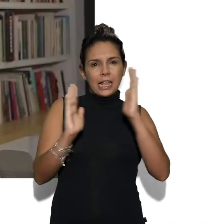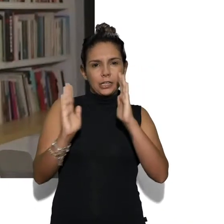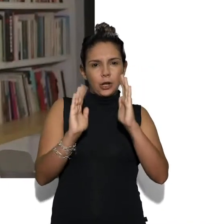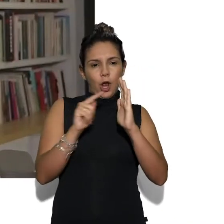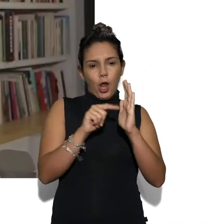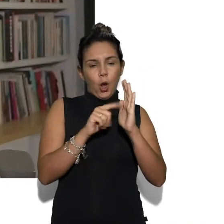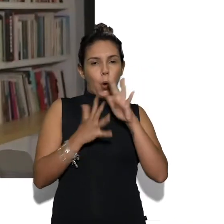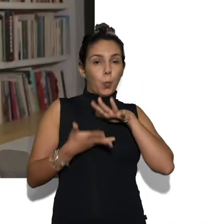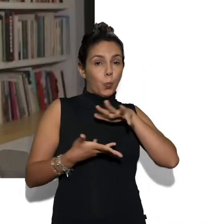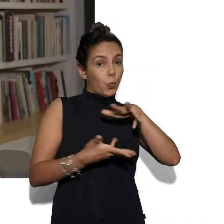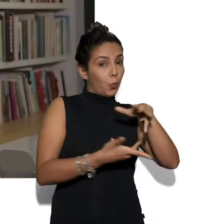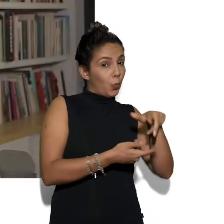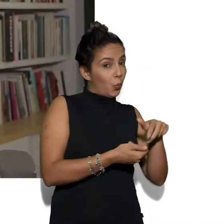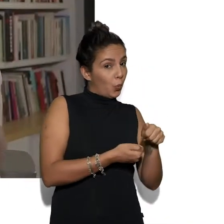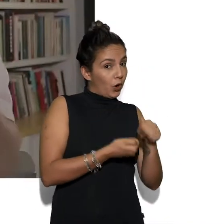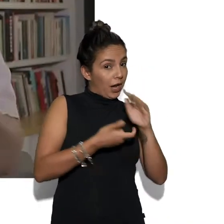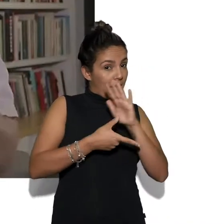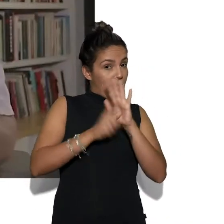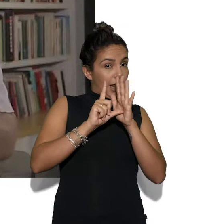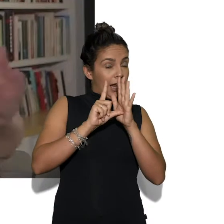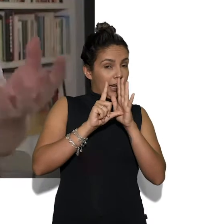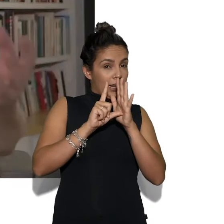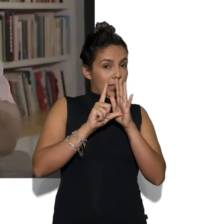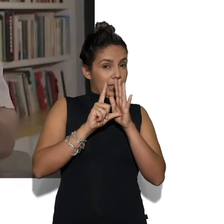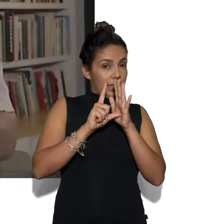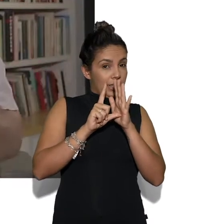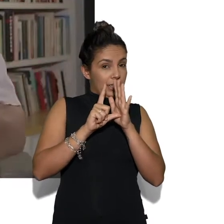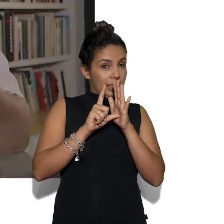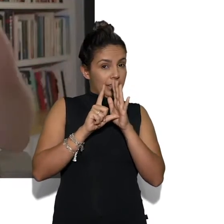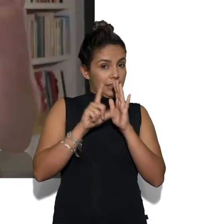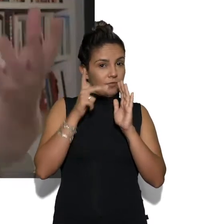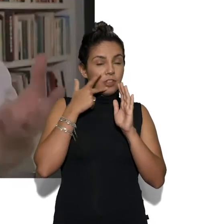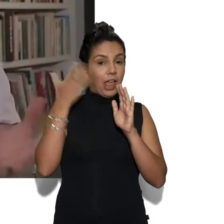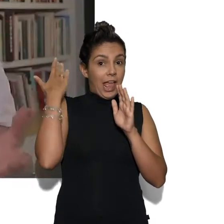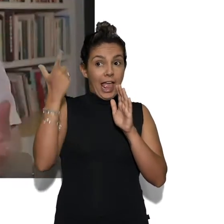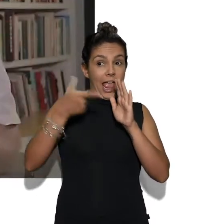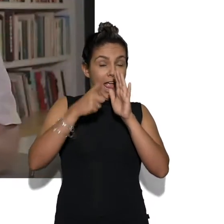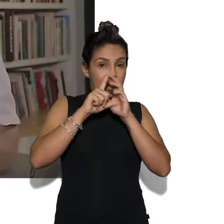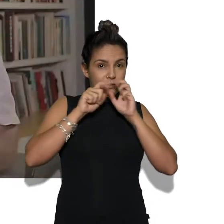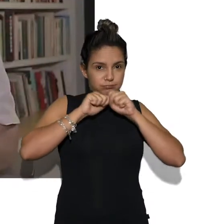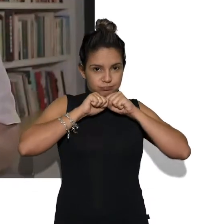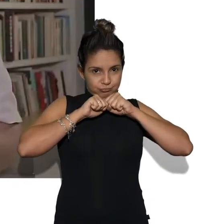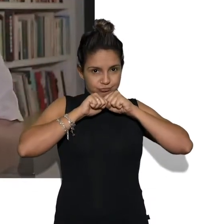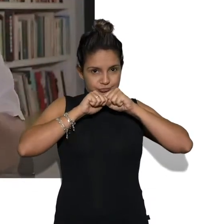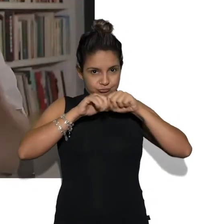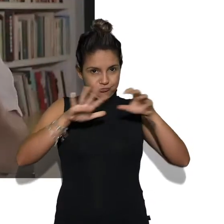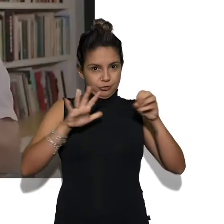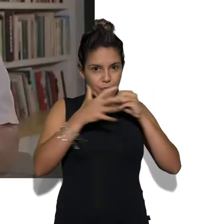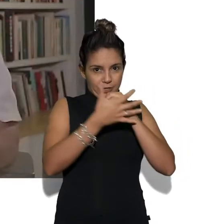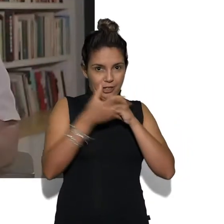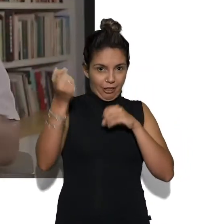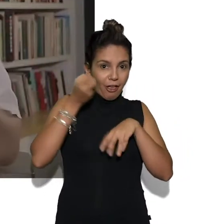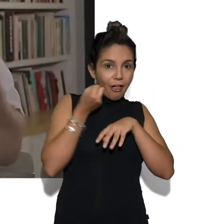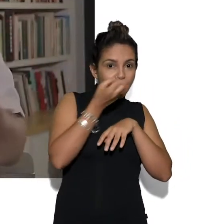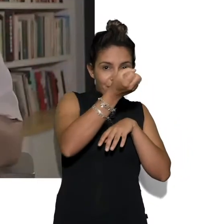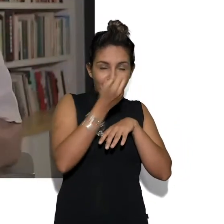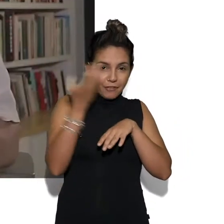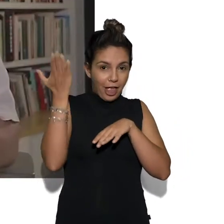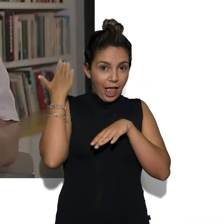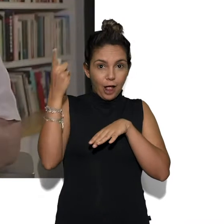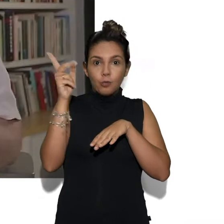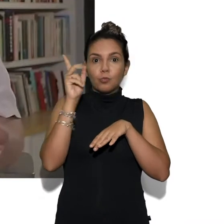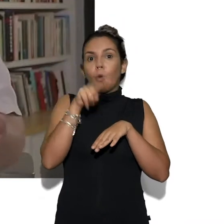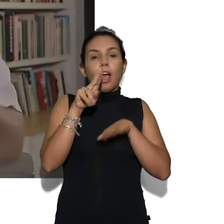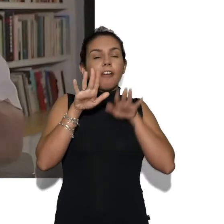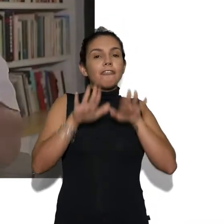entre o mundo, né? Você, antes da pandemia, você não tinha uma semana de tranquilidade, de tantas viagens